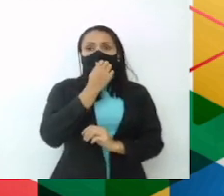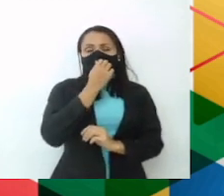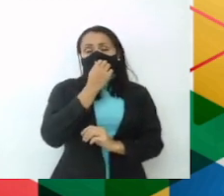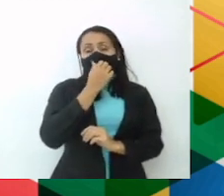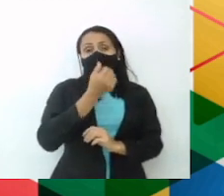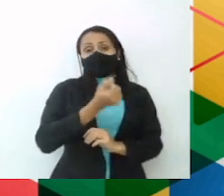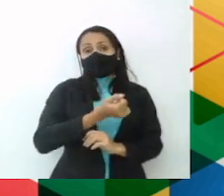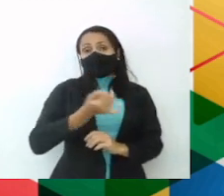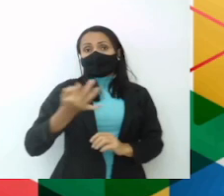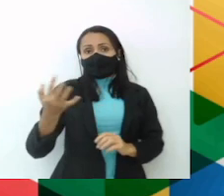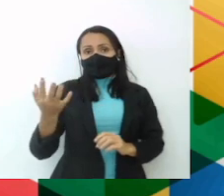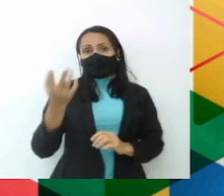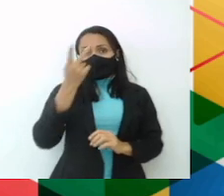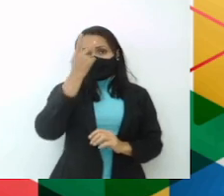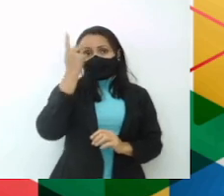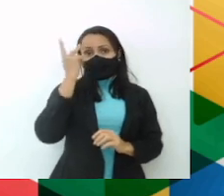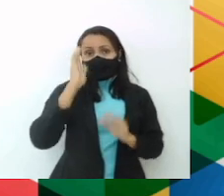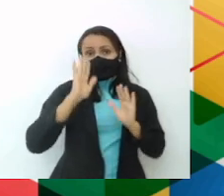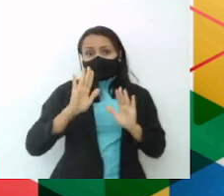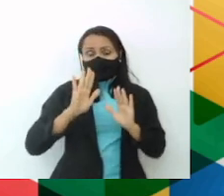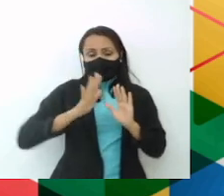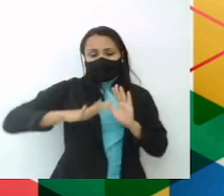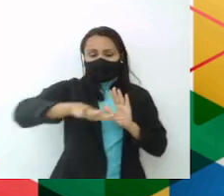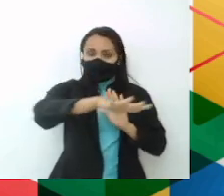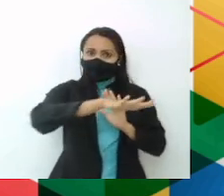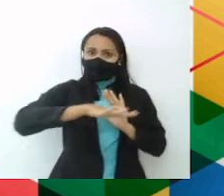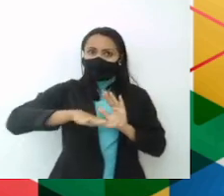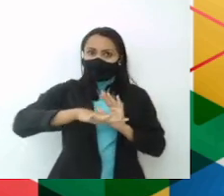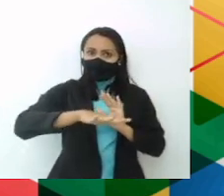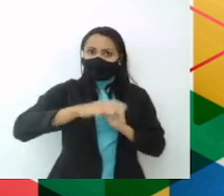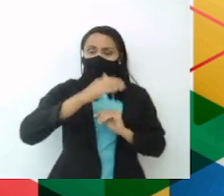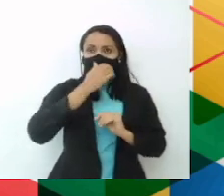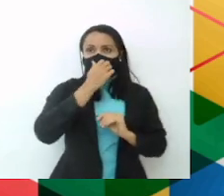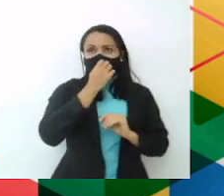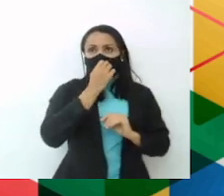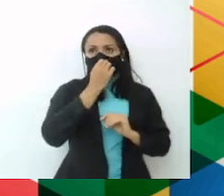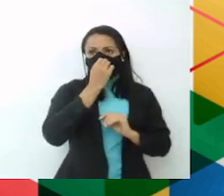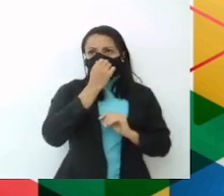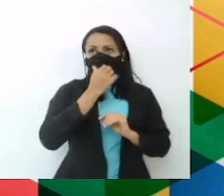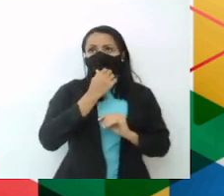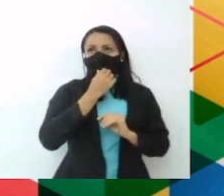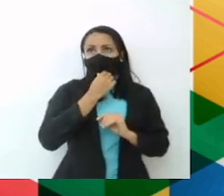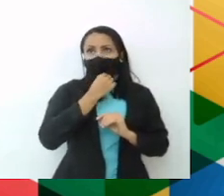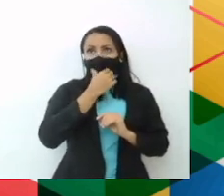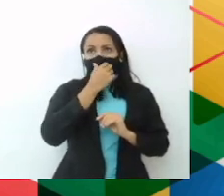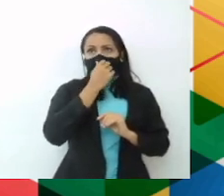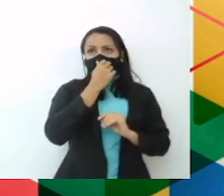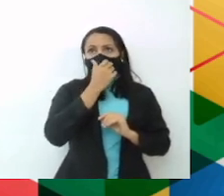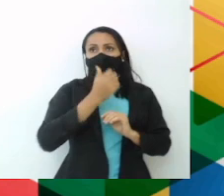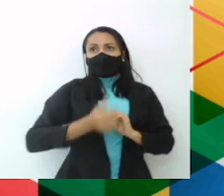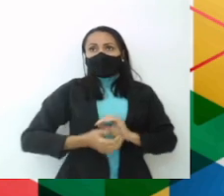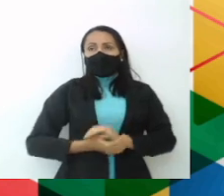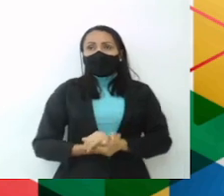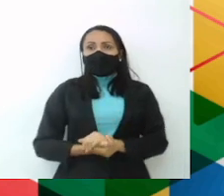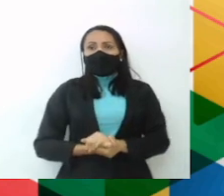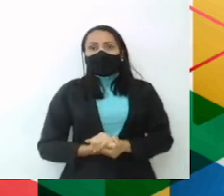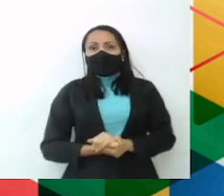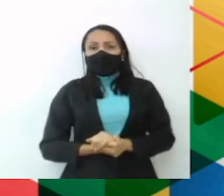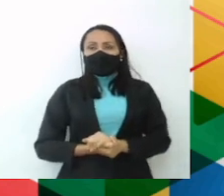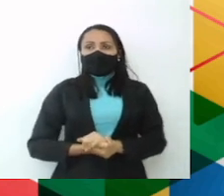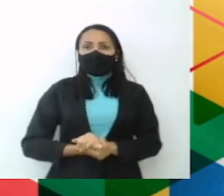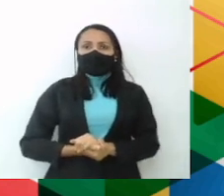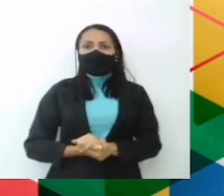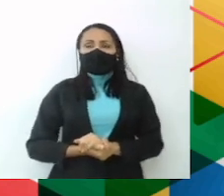de pessoas e a área, né? Então, aqui, ó, tá aqui pessoas e a